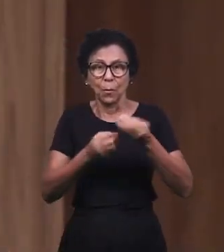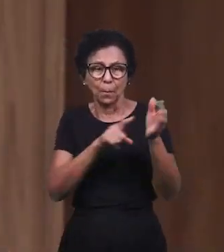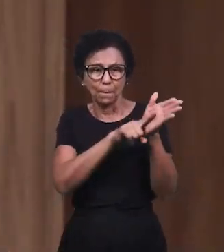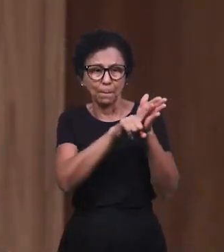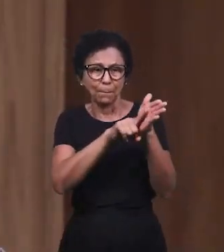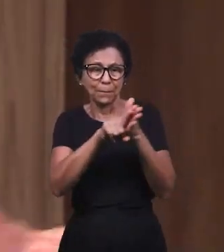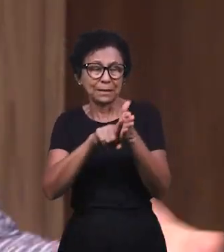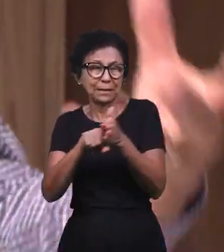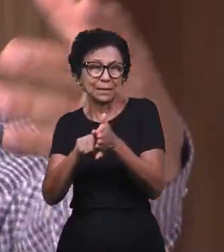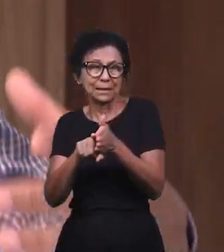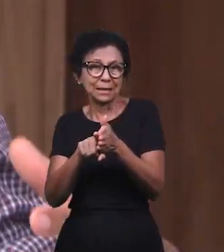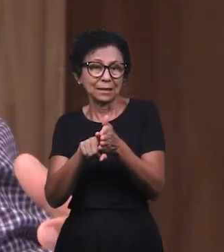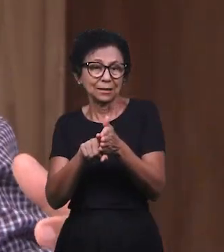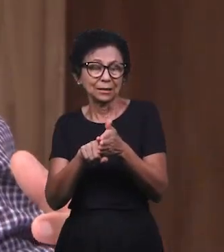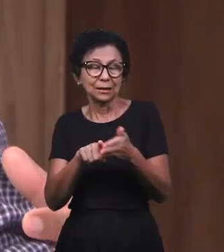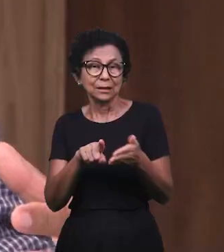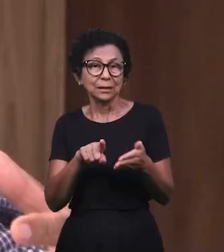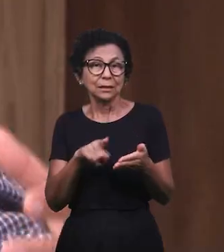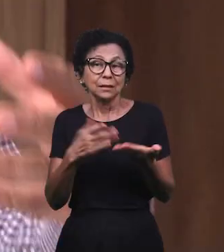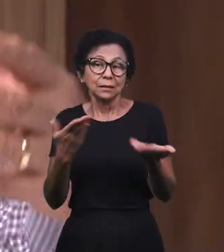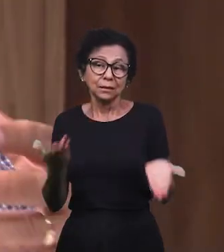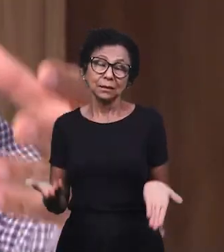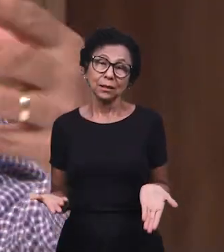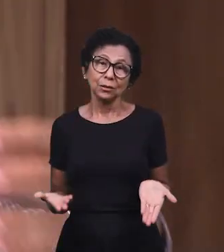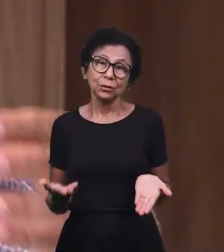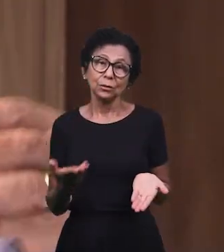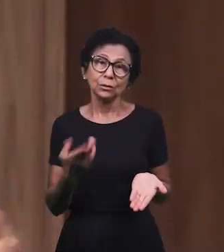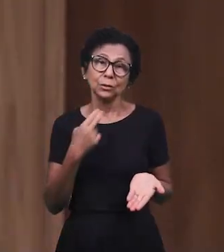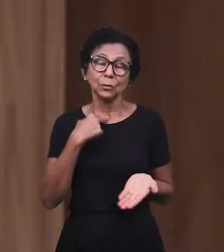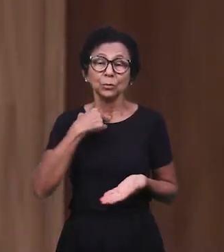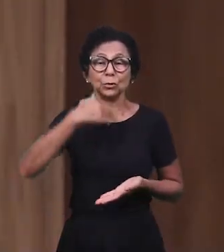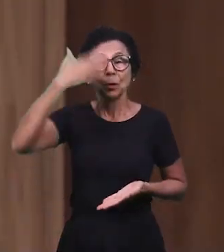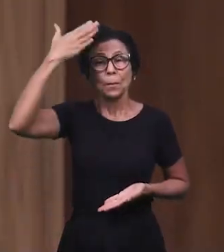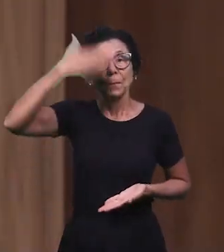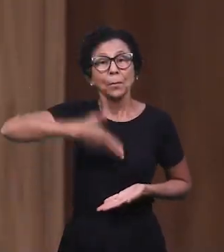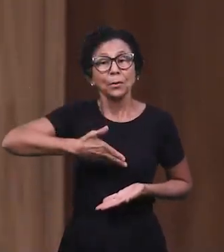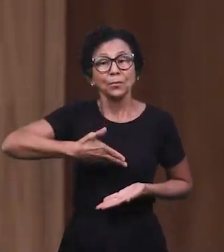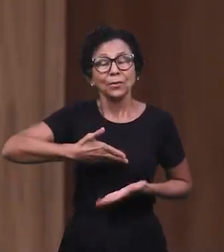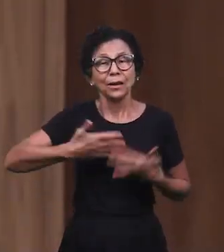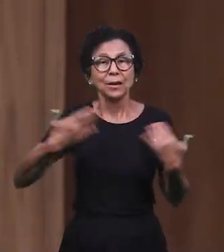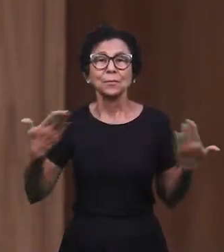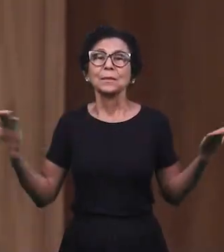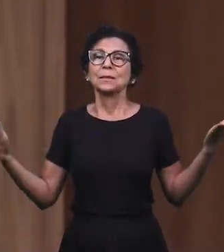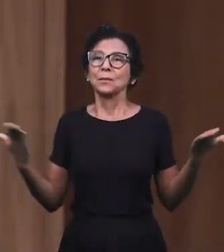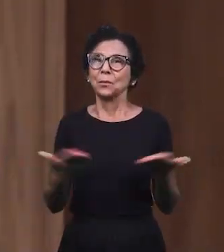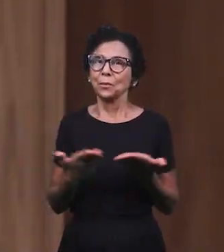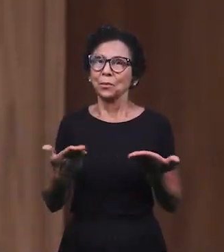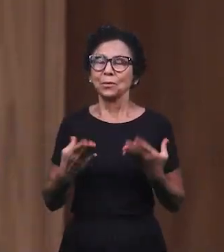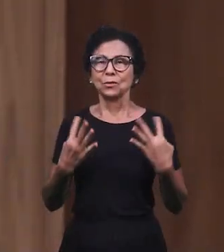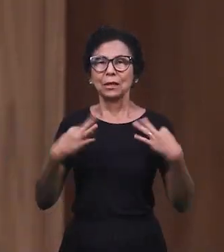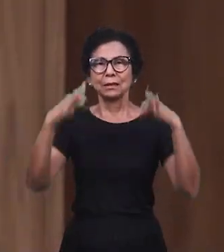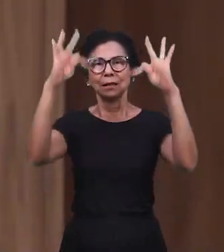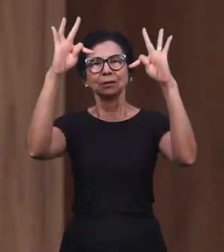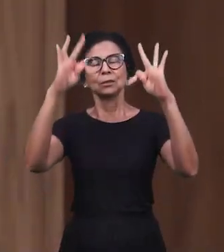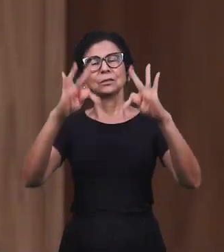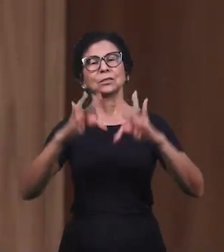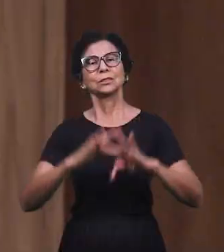de afirmação que hoje, com base na nova tecnologia que está à nossa disposição, nós